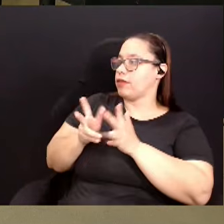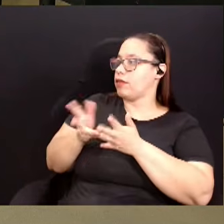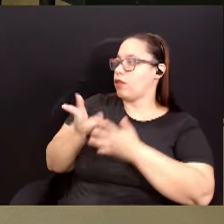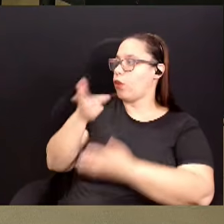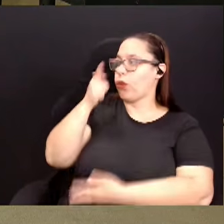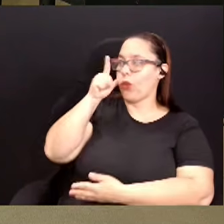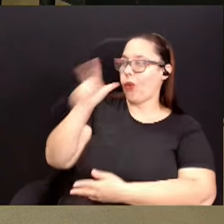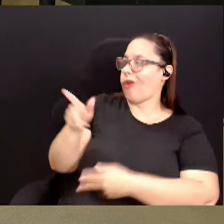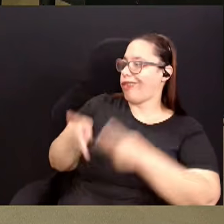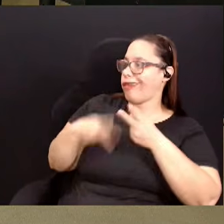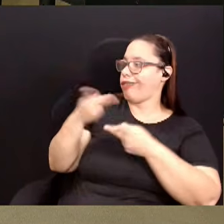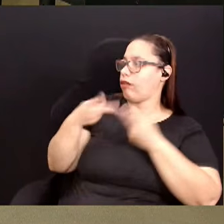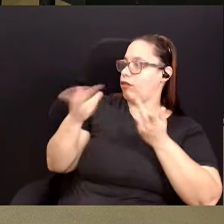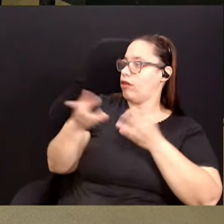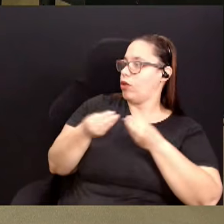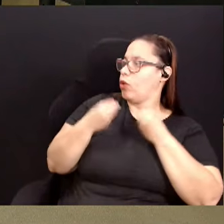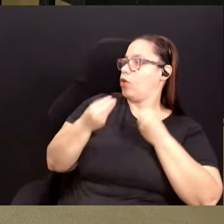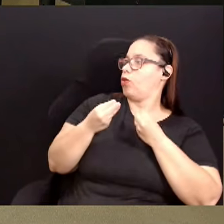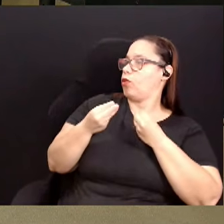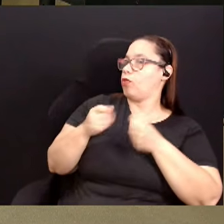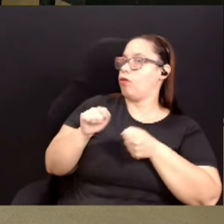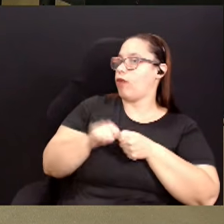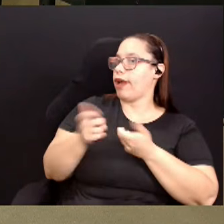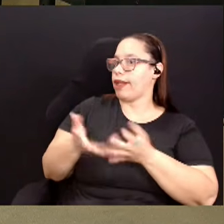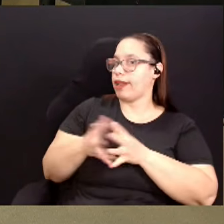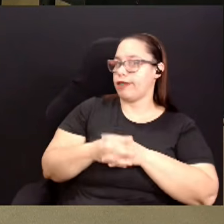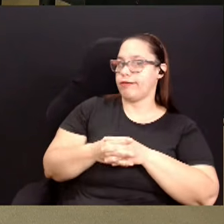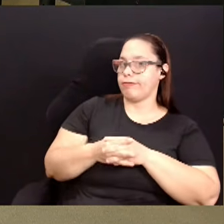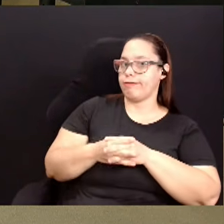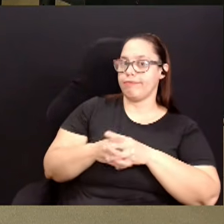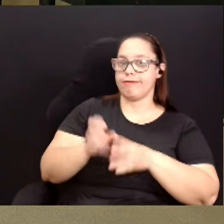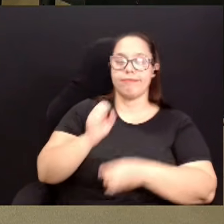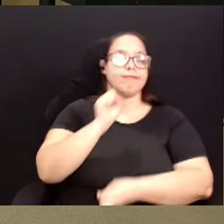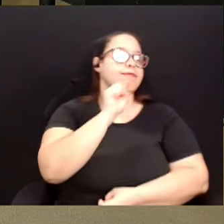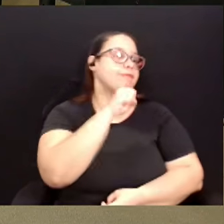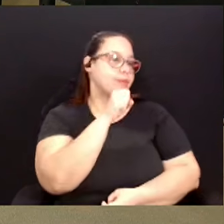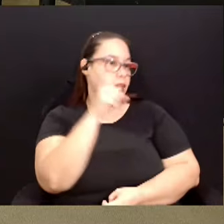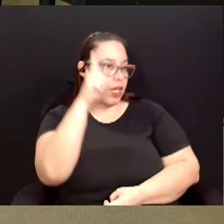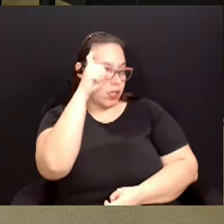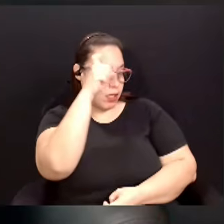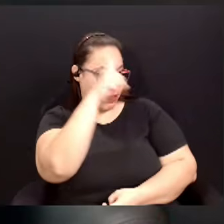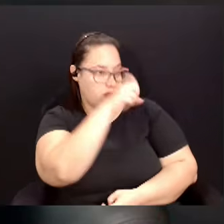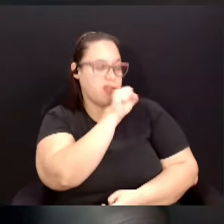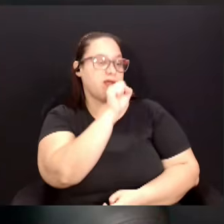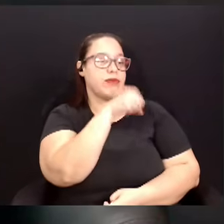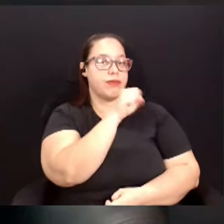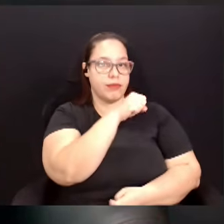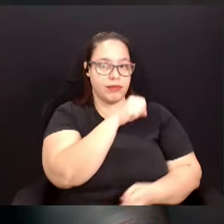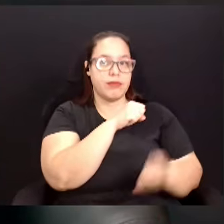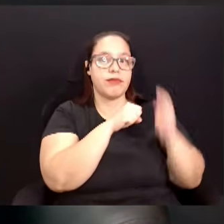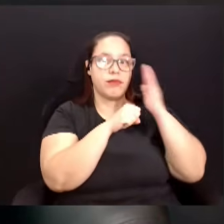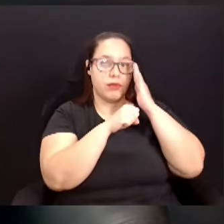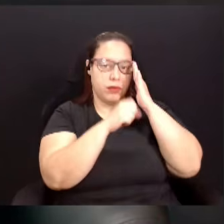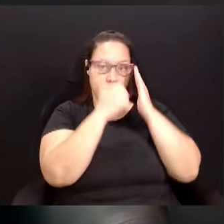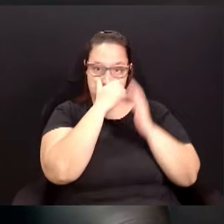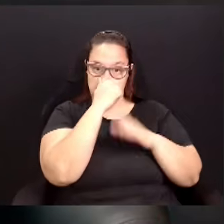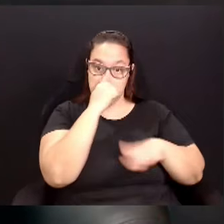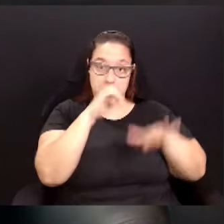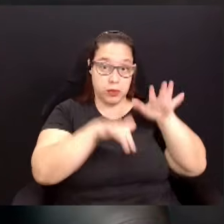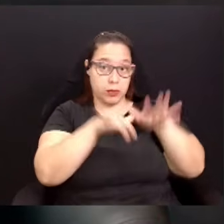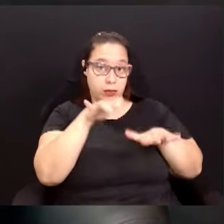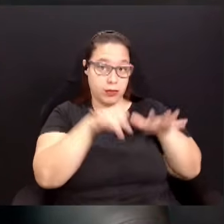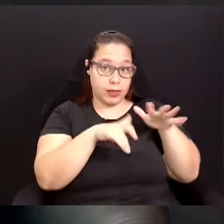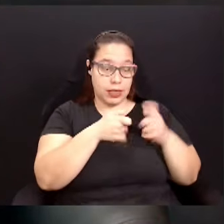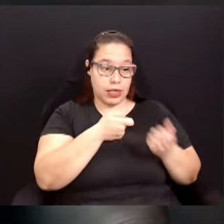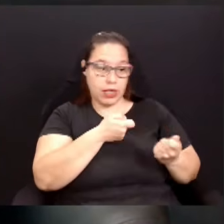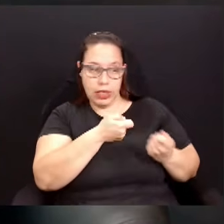como agir? Como fazer? Certo. É desafiador, sim. Às vezes a gente fica numa sinuca de bico, né?